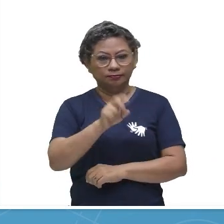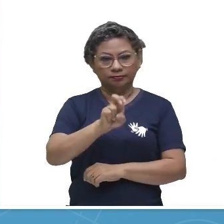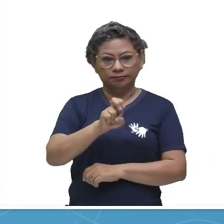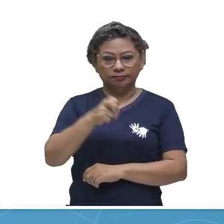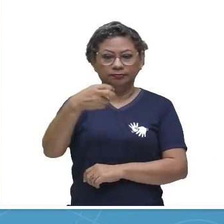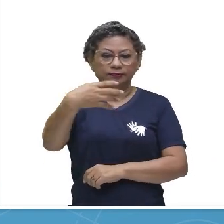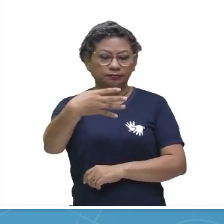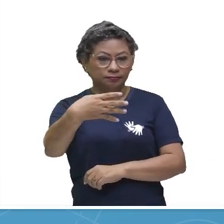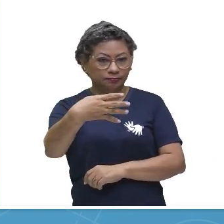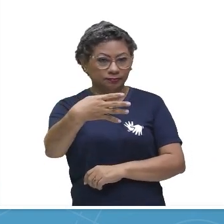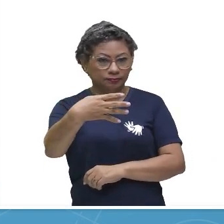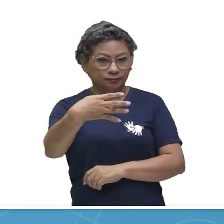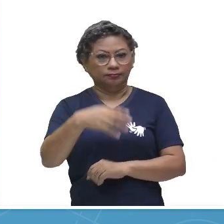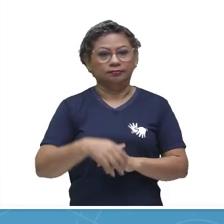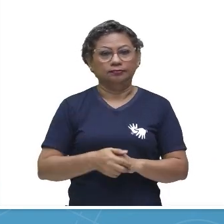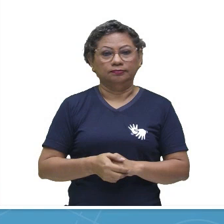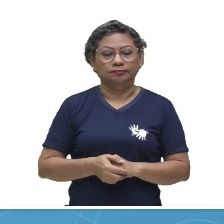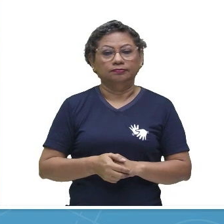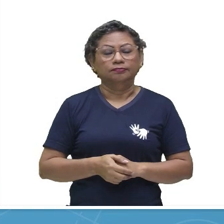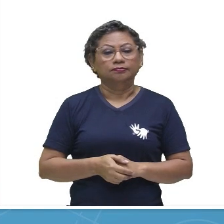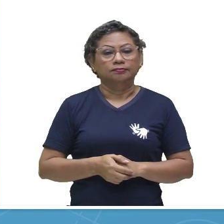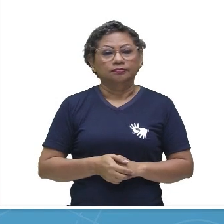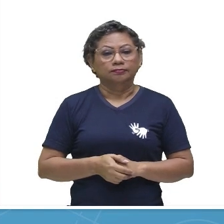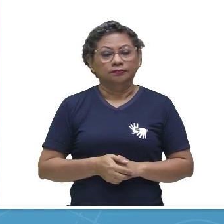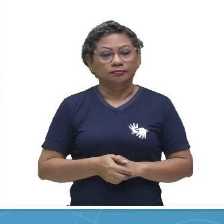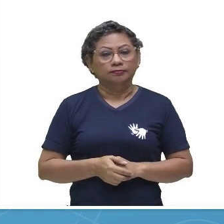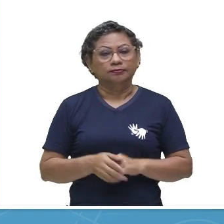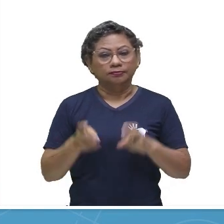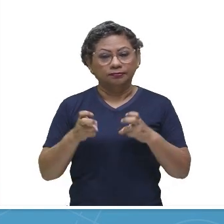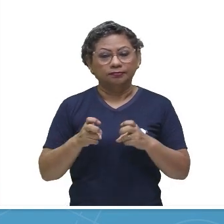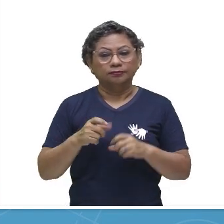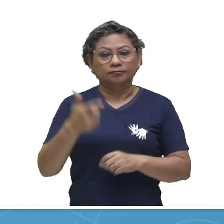expoente. O sinal não. Então, nesse caso aqui, a gente conserva o